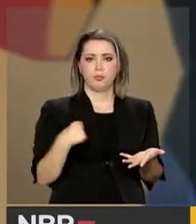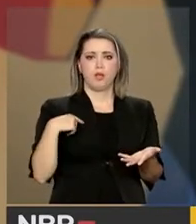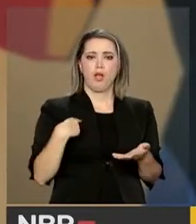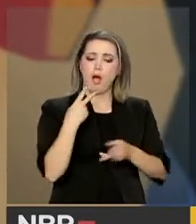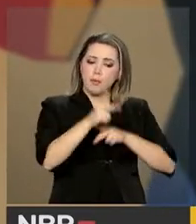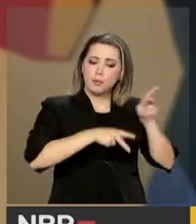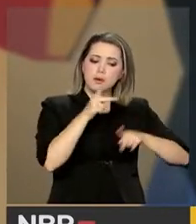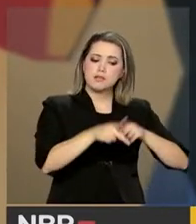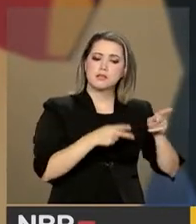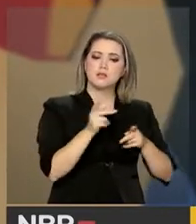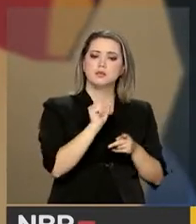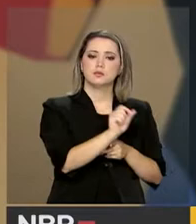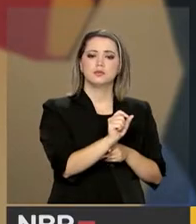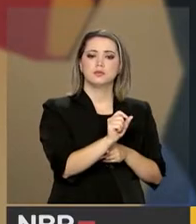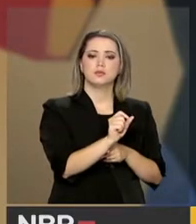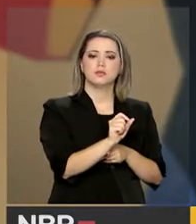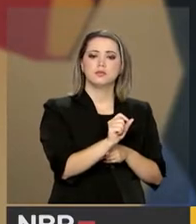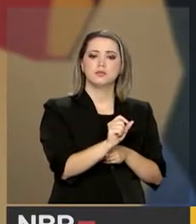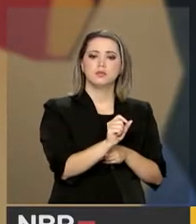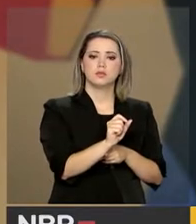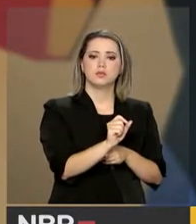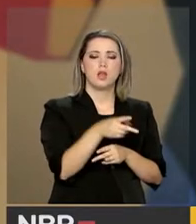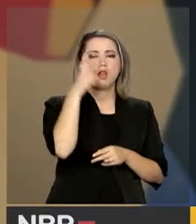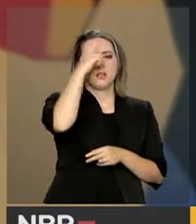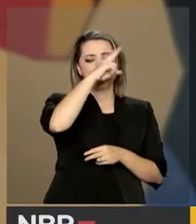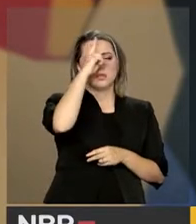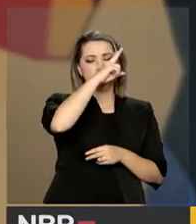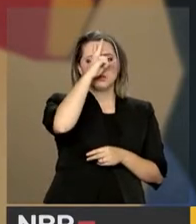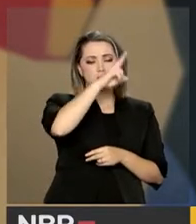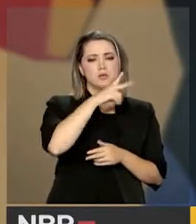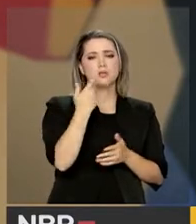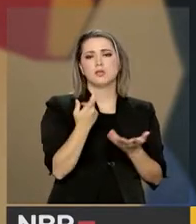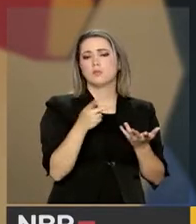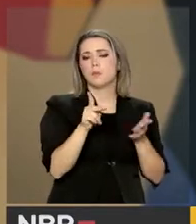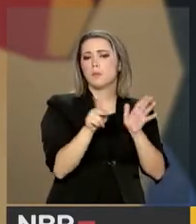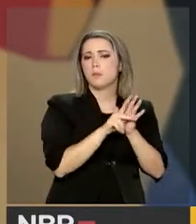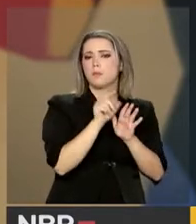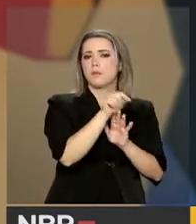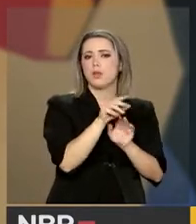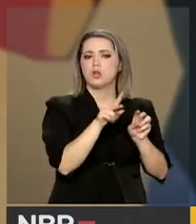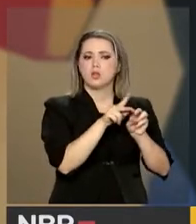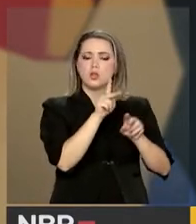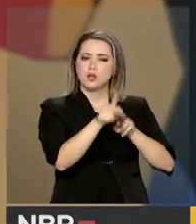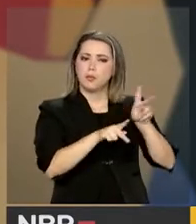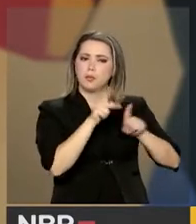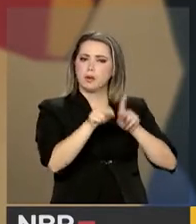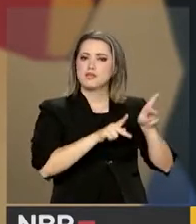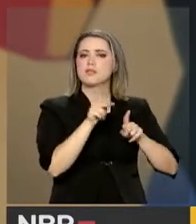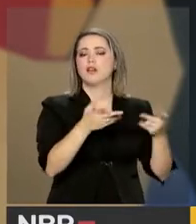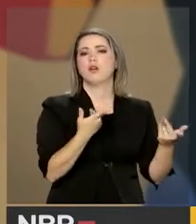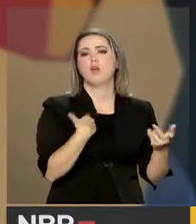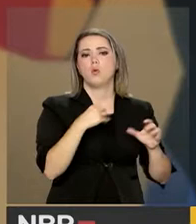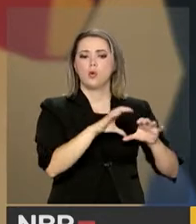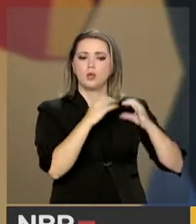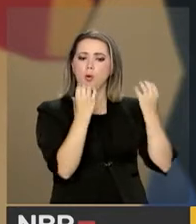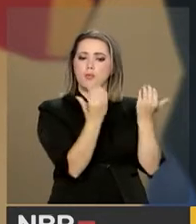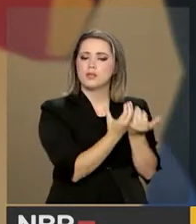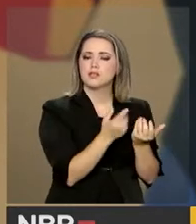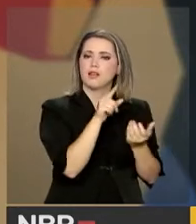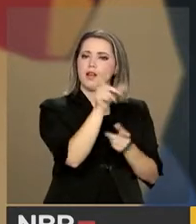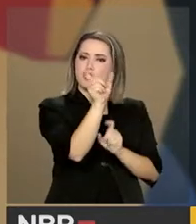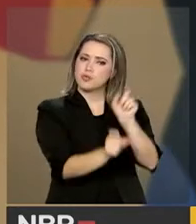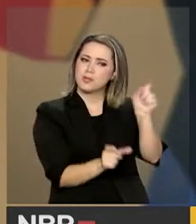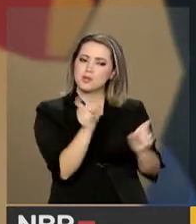ao público, né, as histórias de povos, de comunidades, de pessoas que